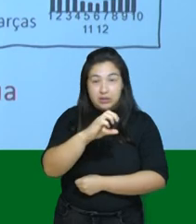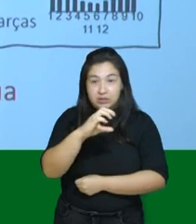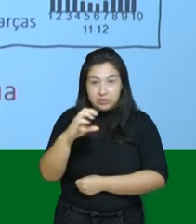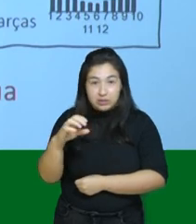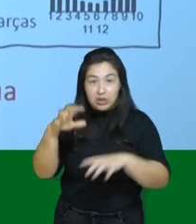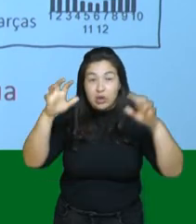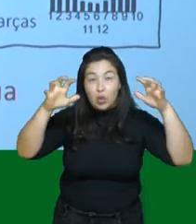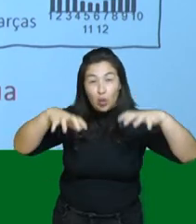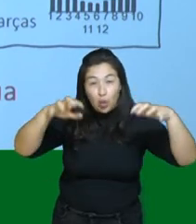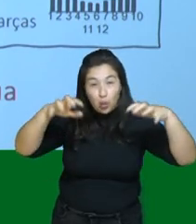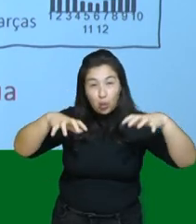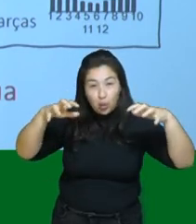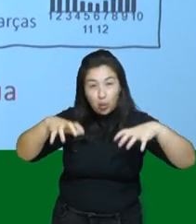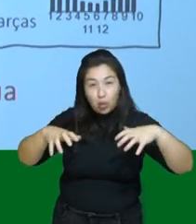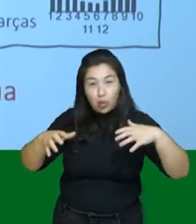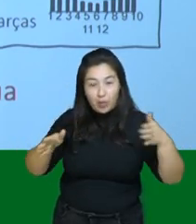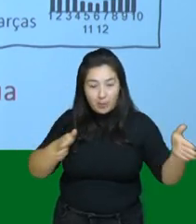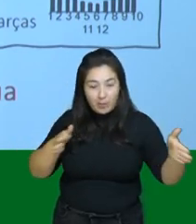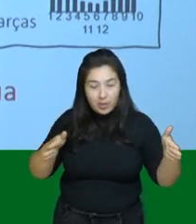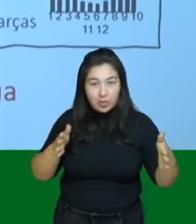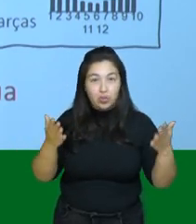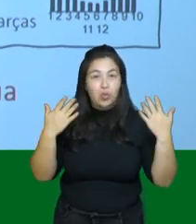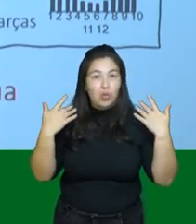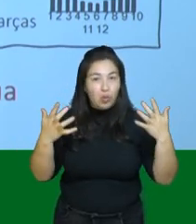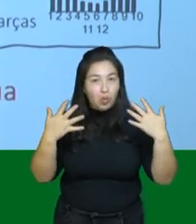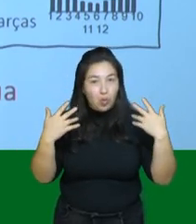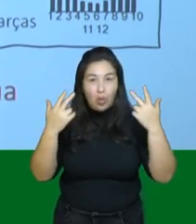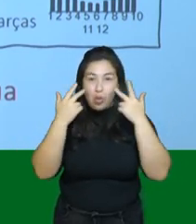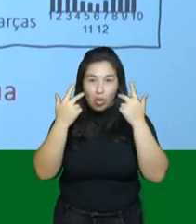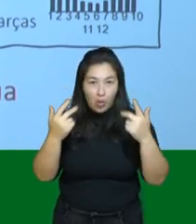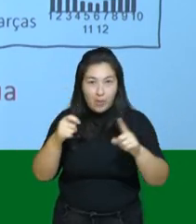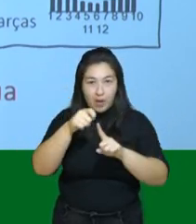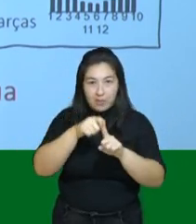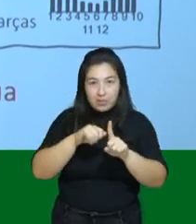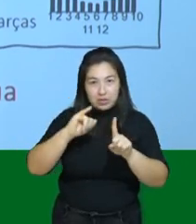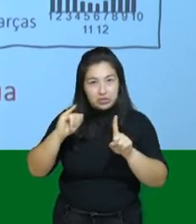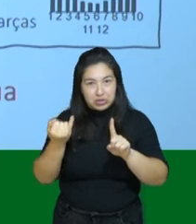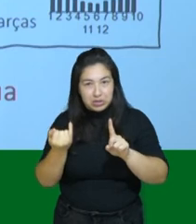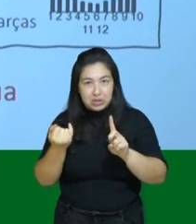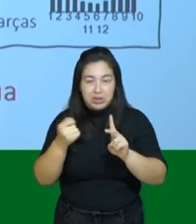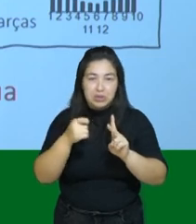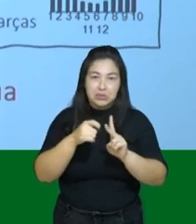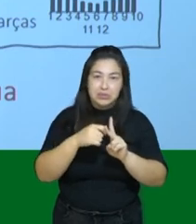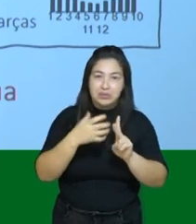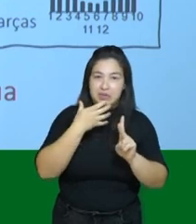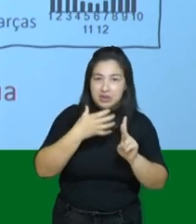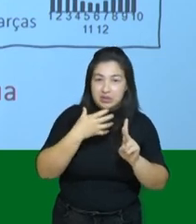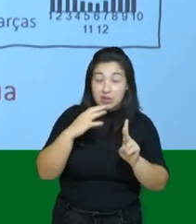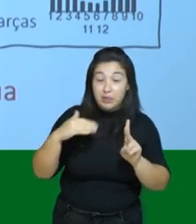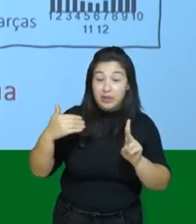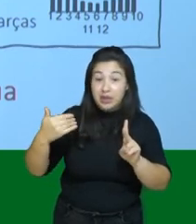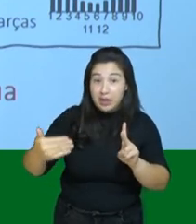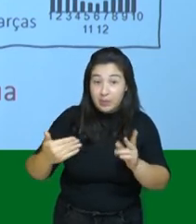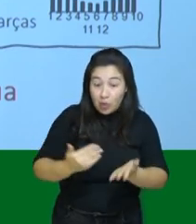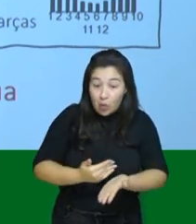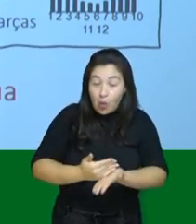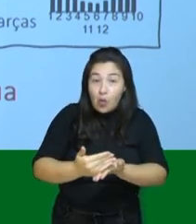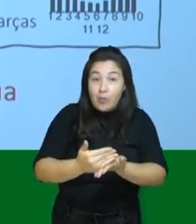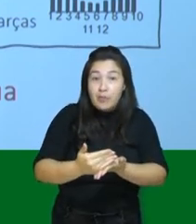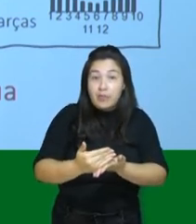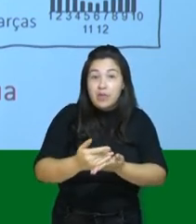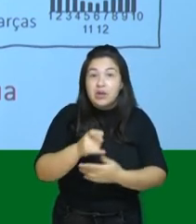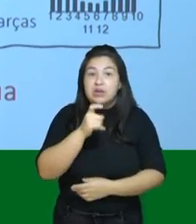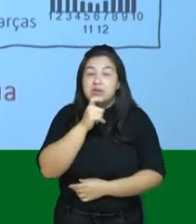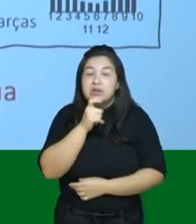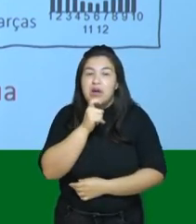passado, ele chovia no verão, né, chuvas de verão, mas no inverno tinha aquelas entradas de frente frias. Então, veja como a